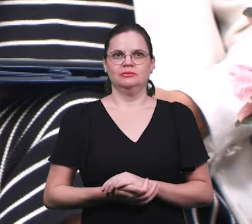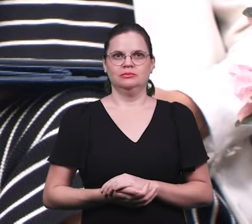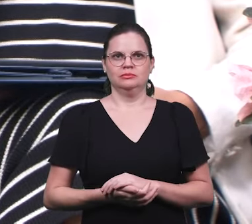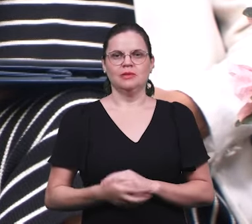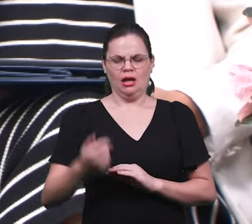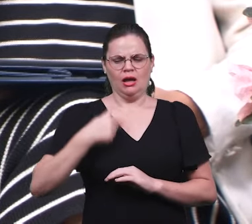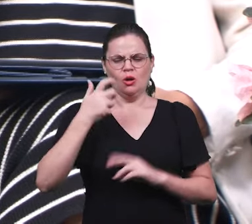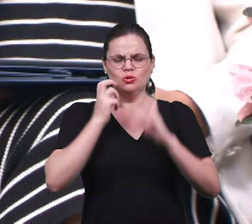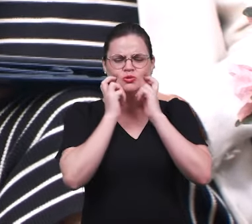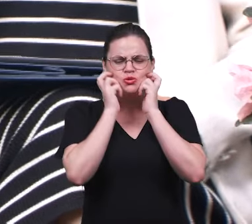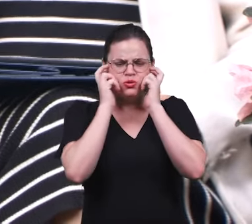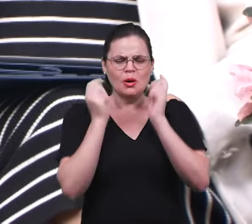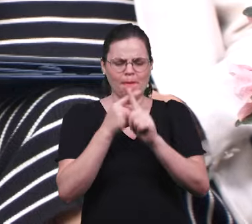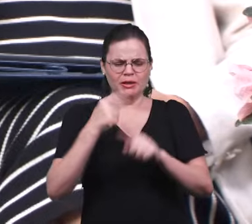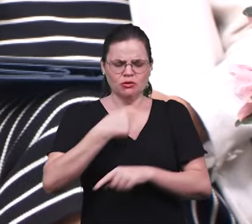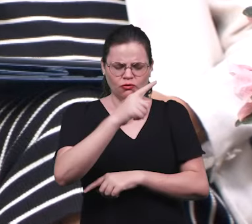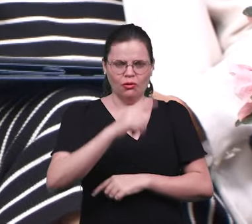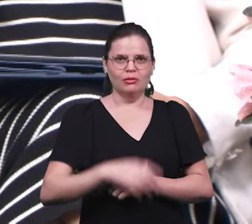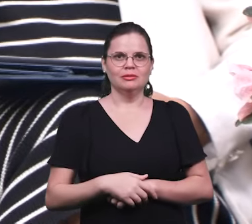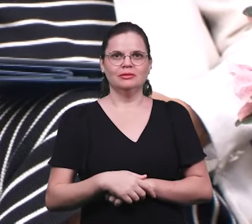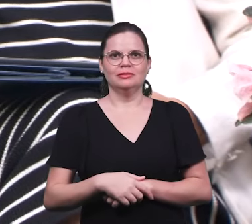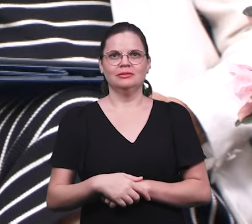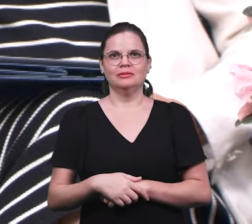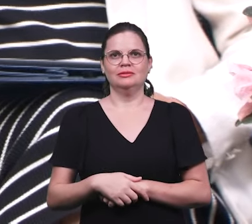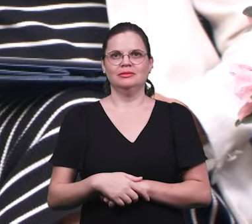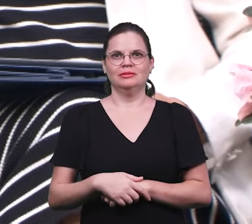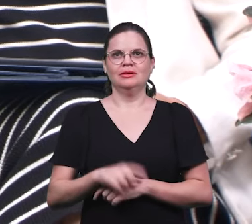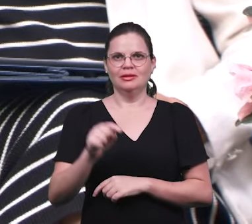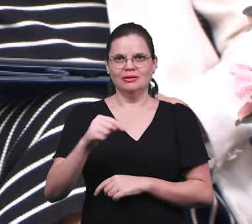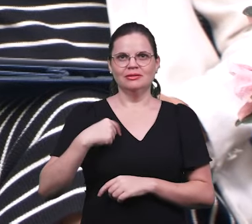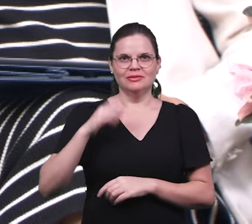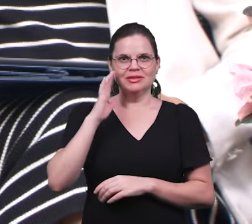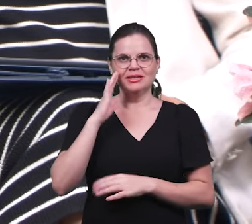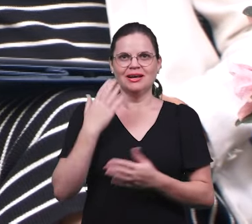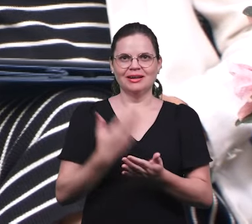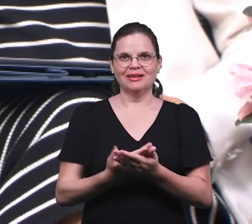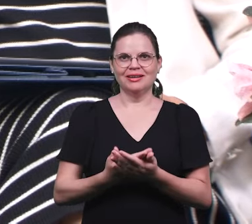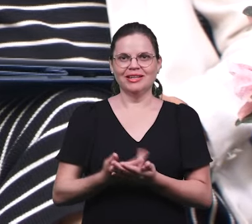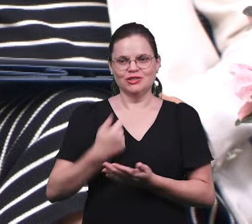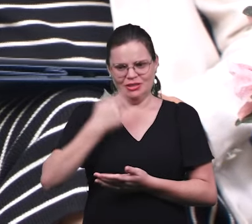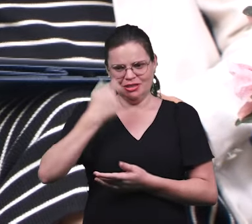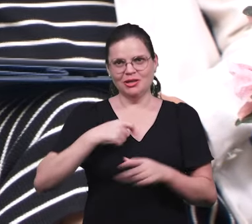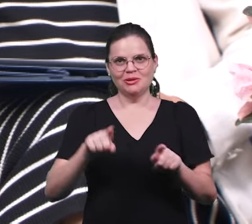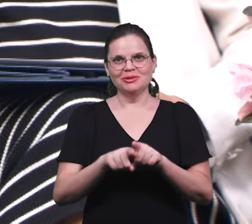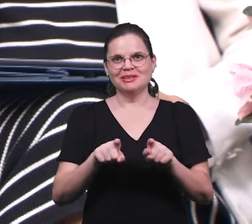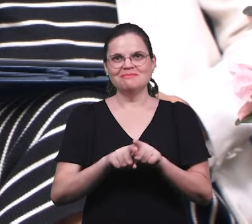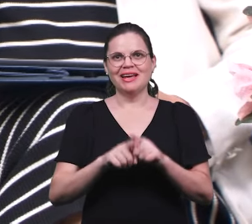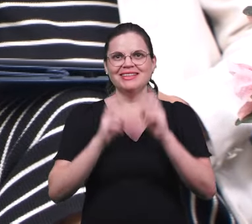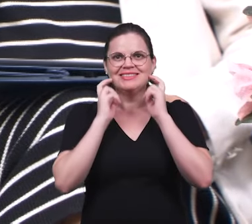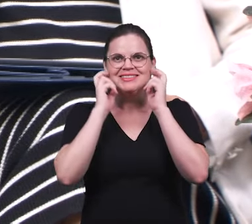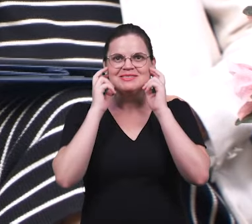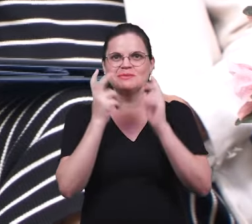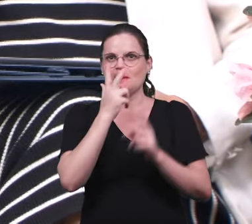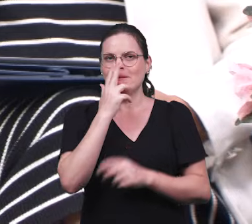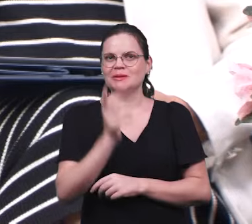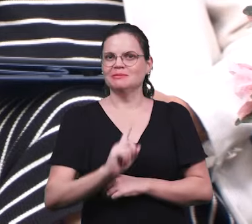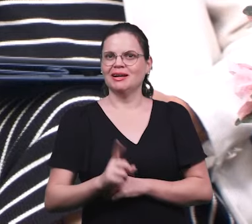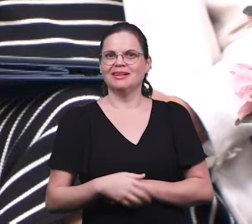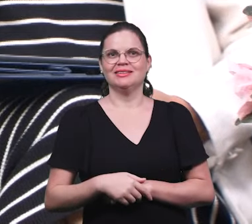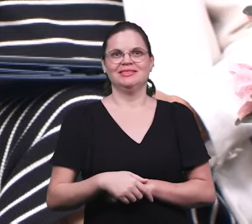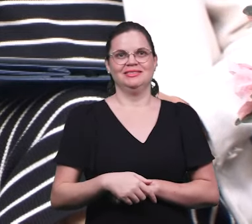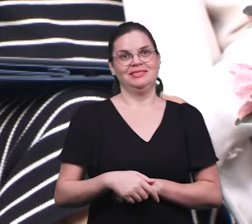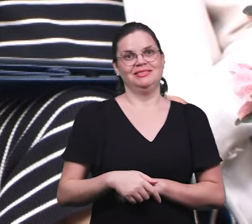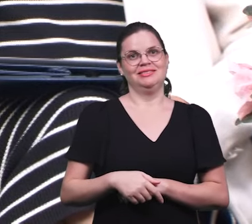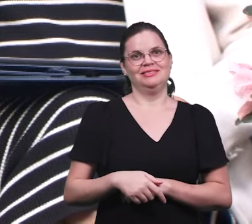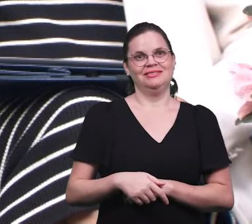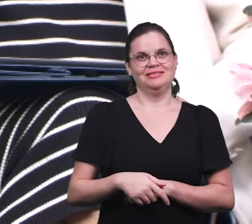mas eu vou. O senhor acredita que eu também era muito tímida? É verdade? E ainda sou? Não parece. Viu? Não né? parece.